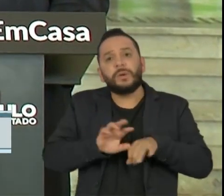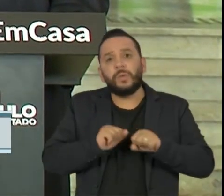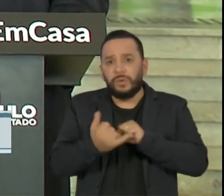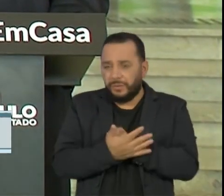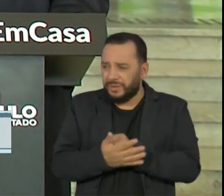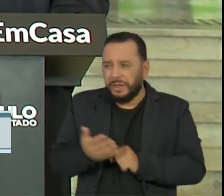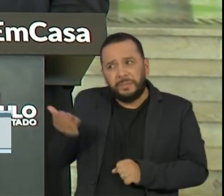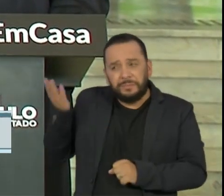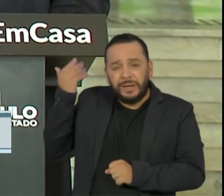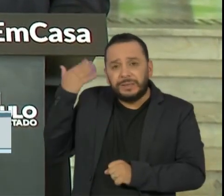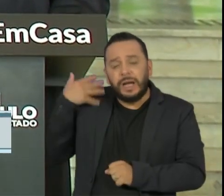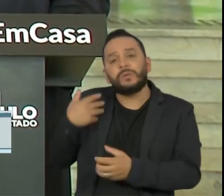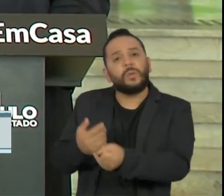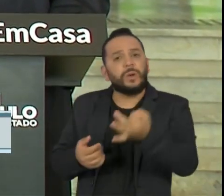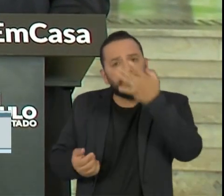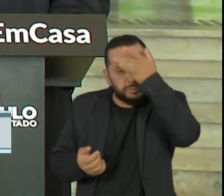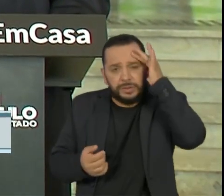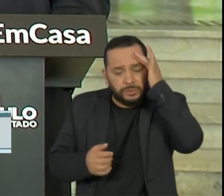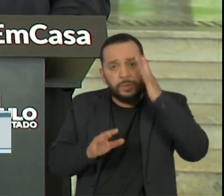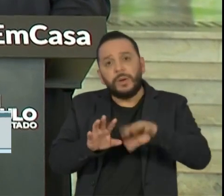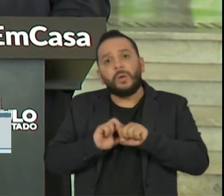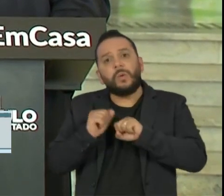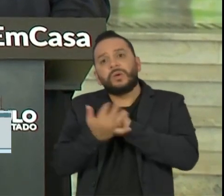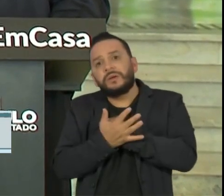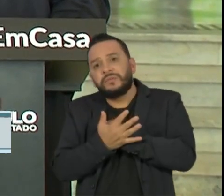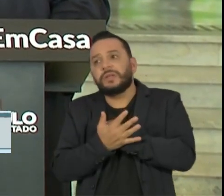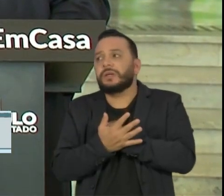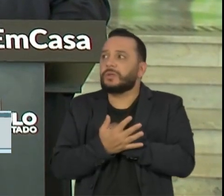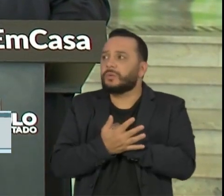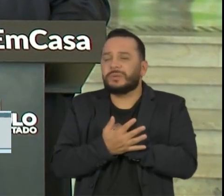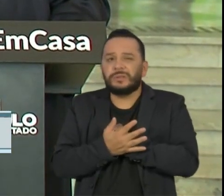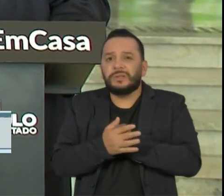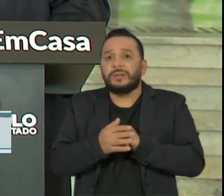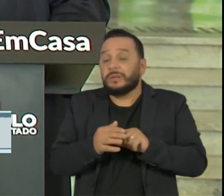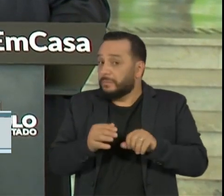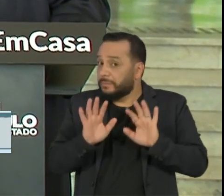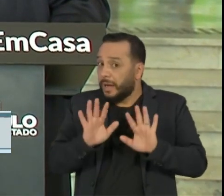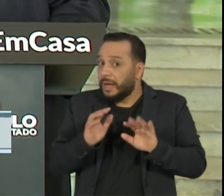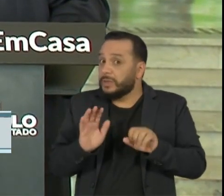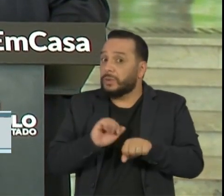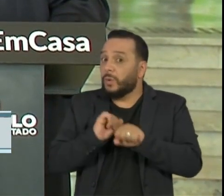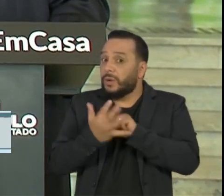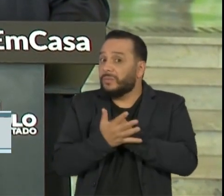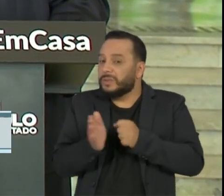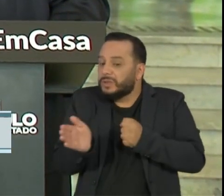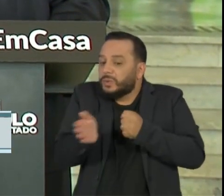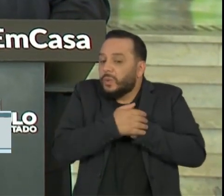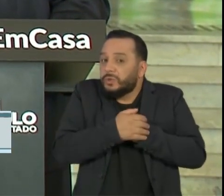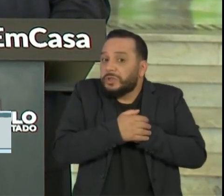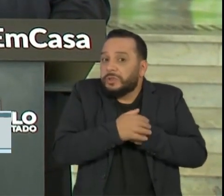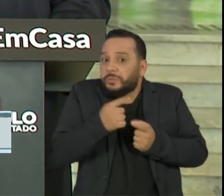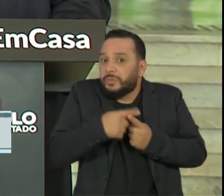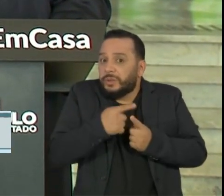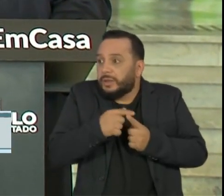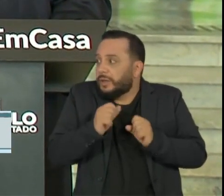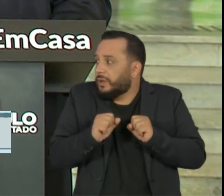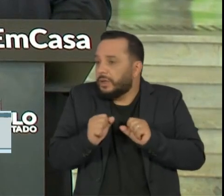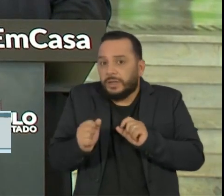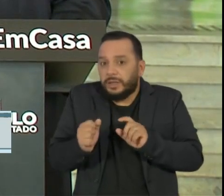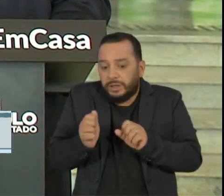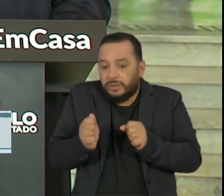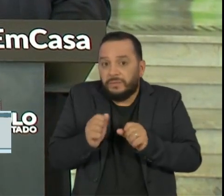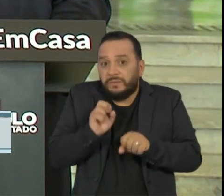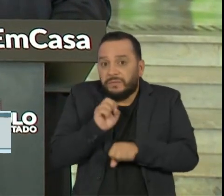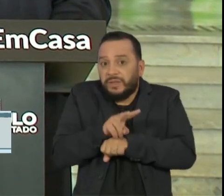eram assintomáticos, onde que estavam essas pessoas, pensando principalmente no assintomático, uma vez que eles que podem transmitir mais ainda